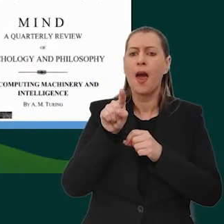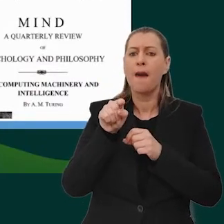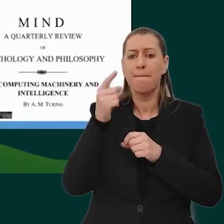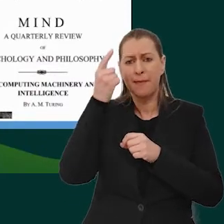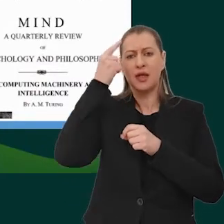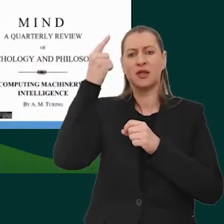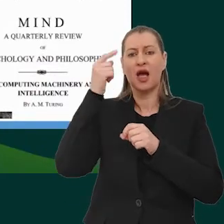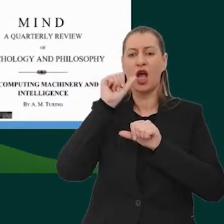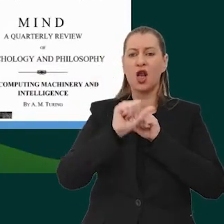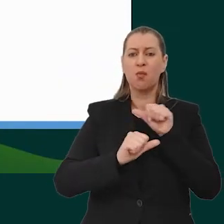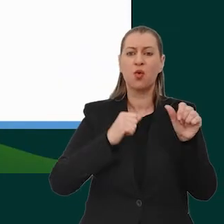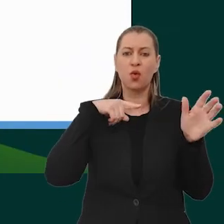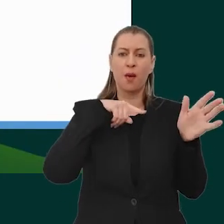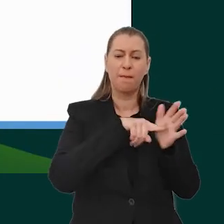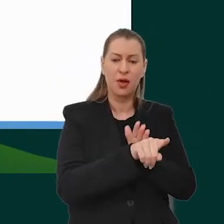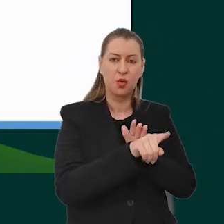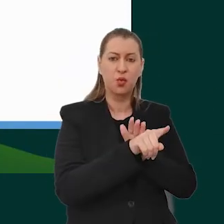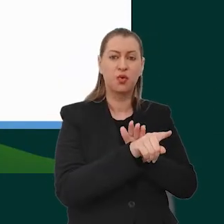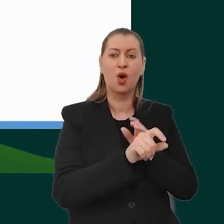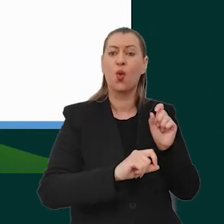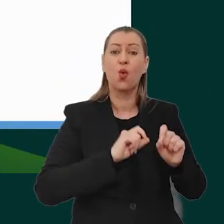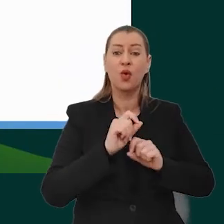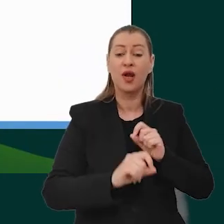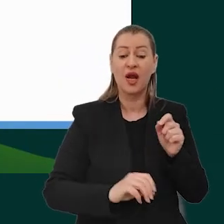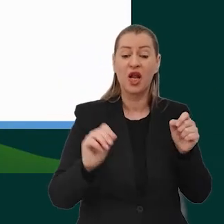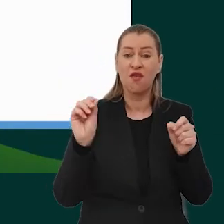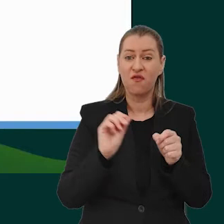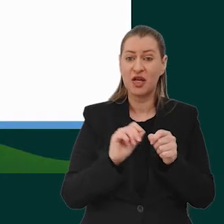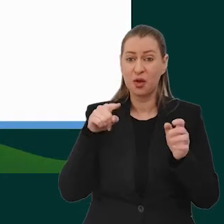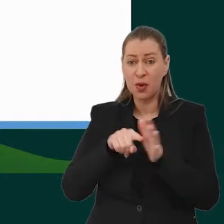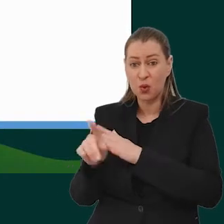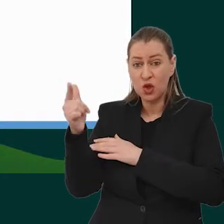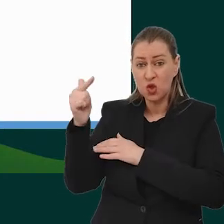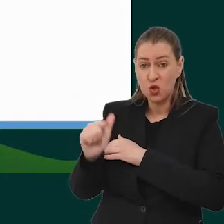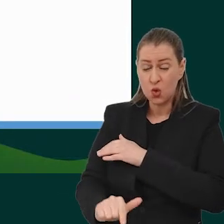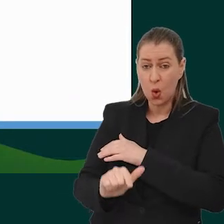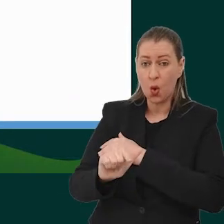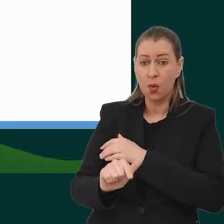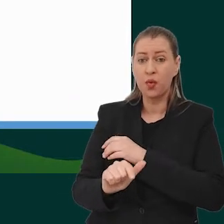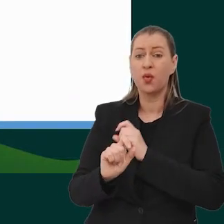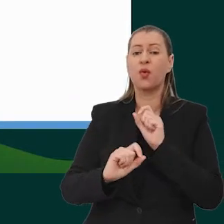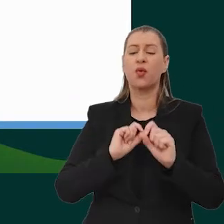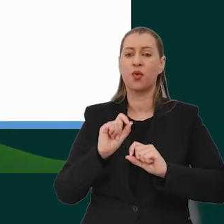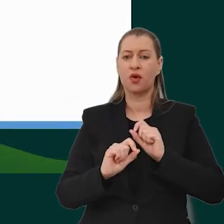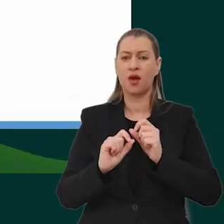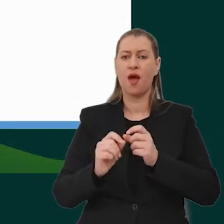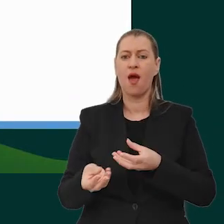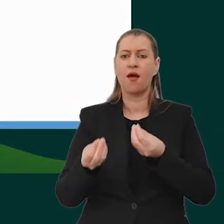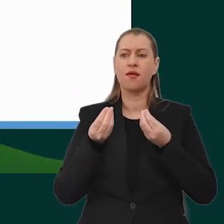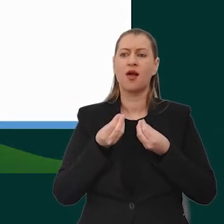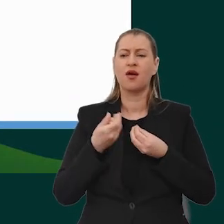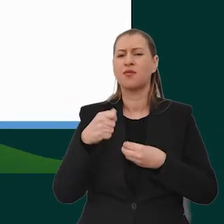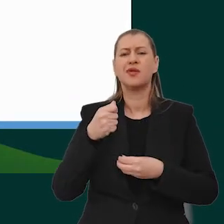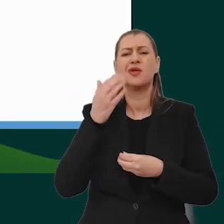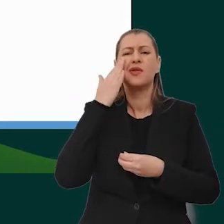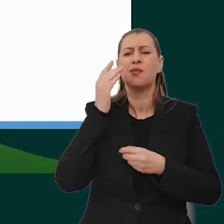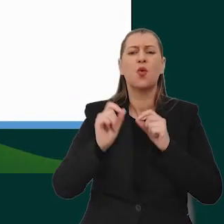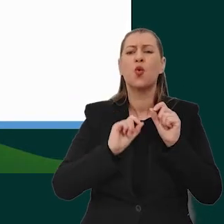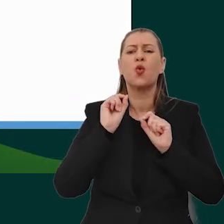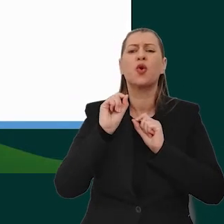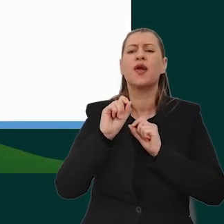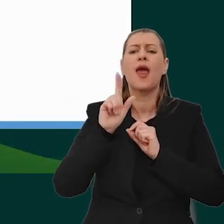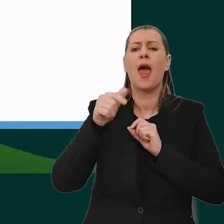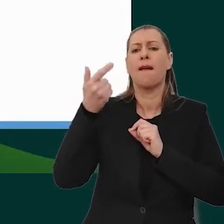melhor coisa que ele já fez. Que quando ele fez a pergunta de novo, ele trouxe: eu não preciso saber o que é